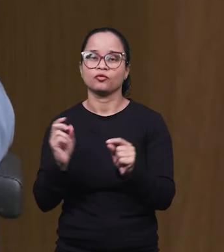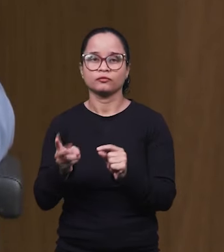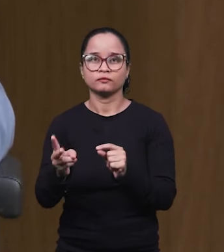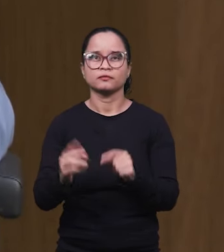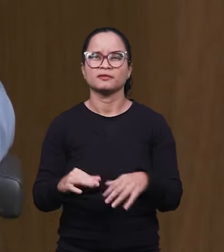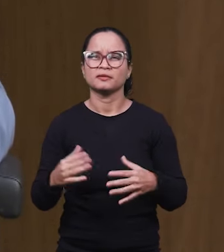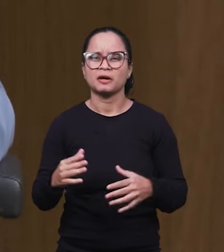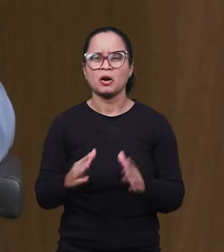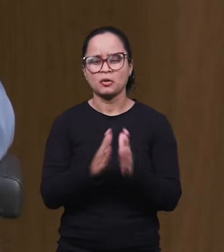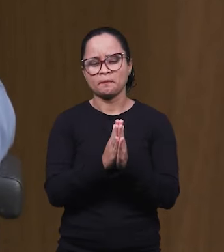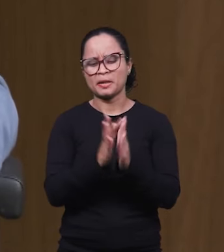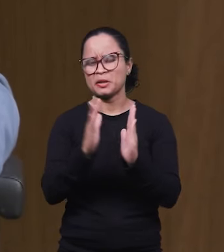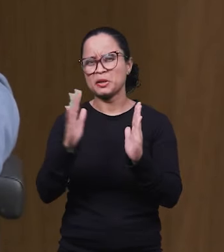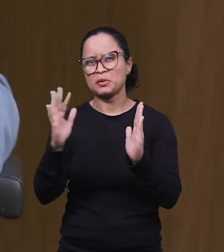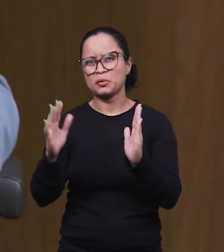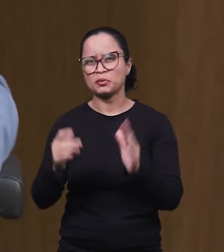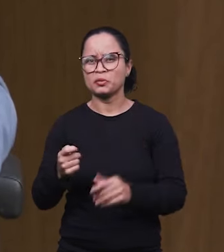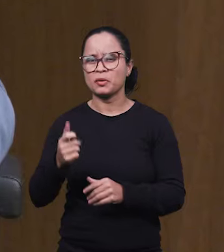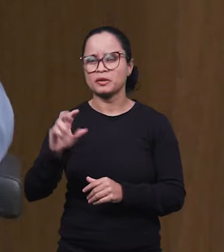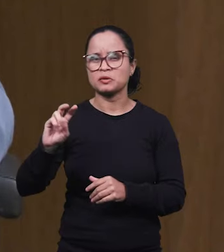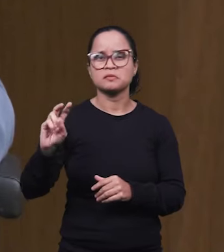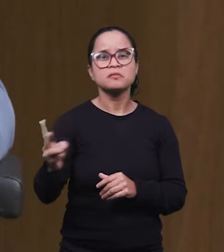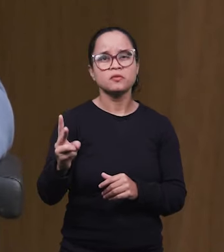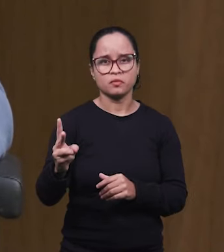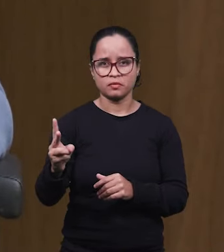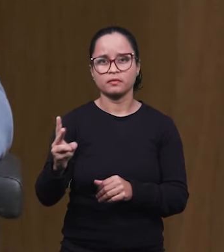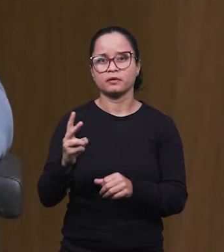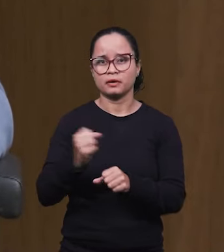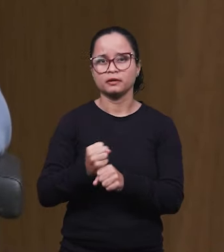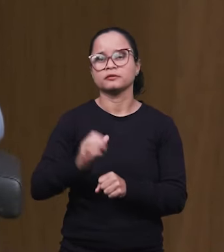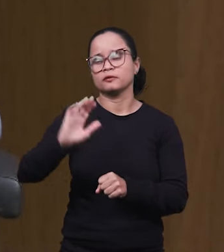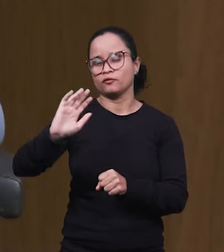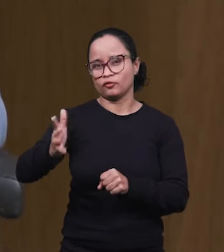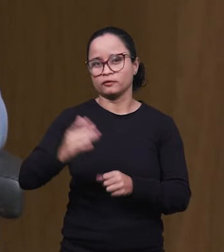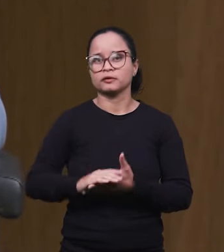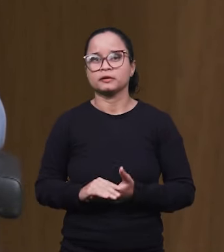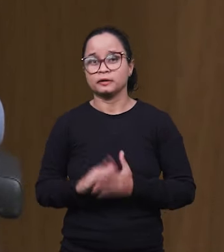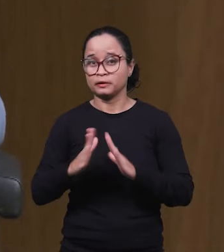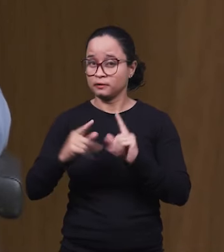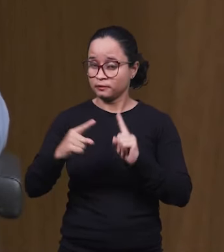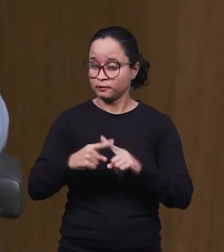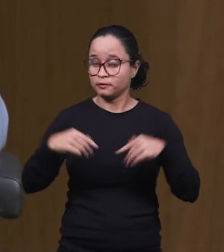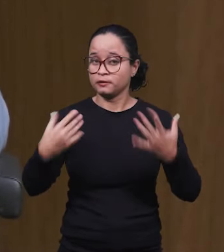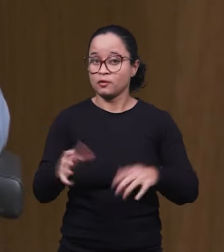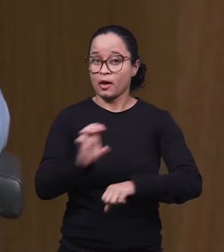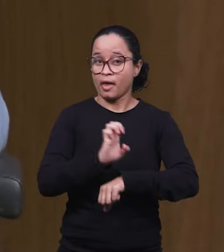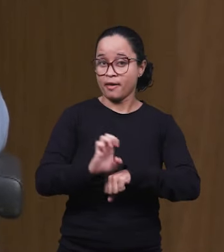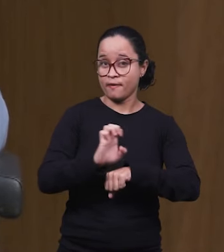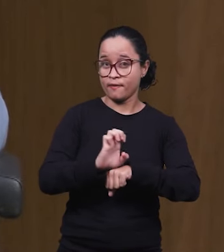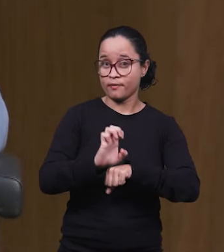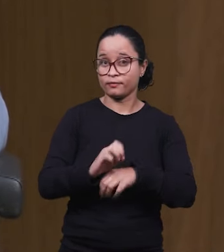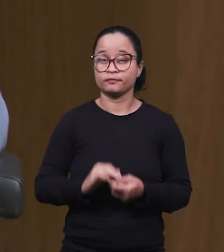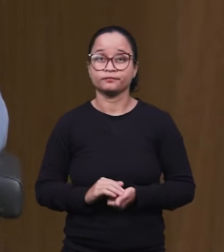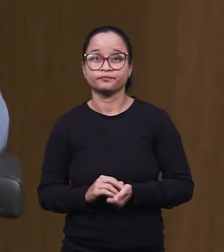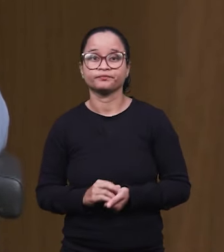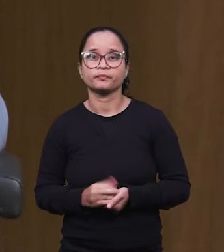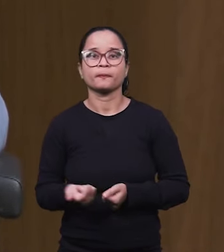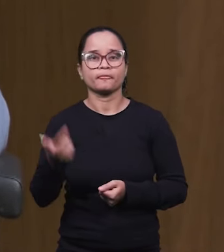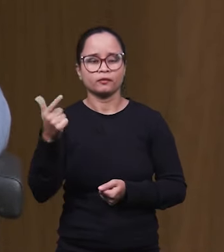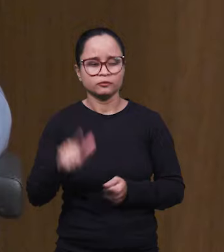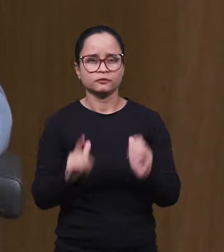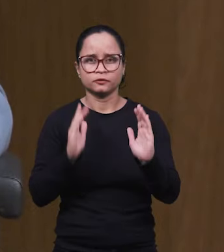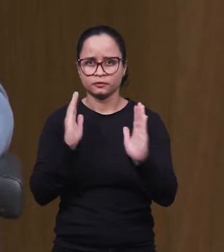praticamente quase 2000 anos de existência da igreja. Então, Éfeso remonta a esse período,